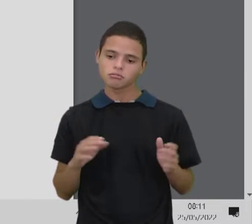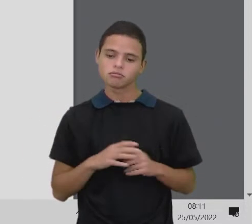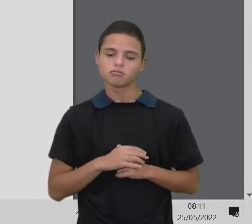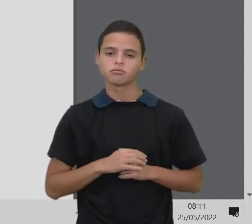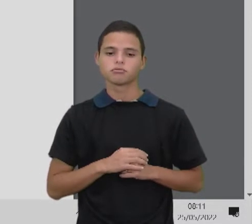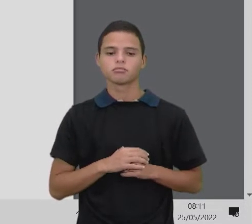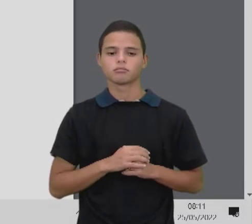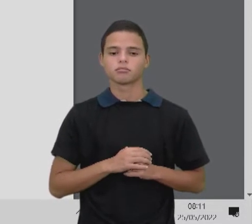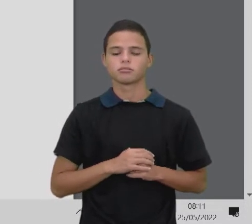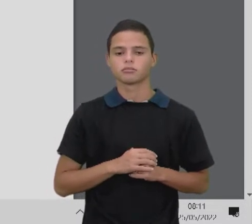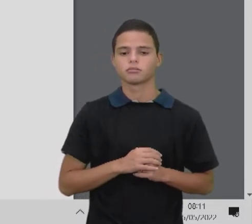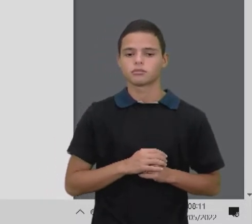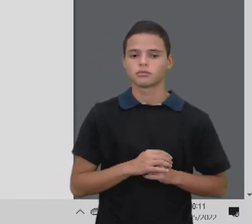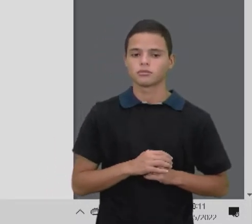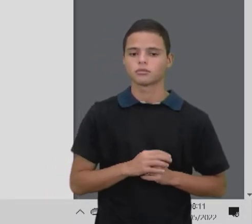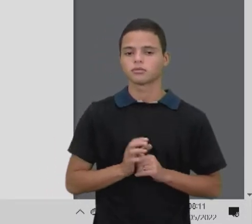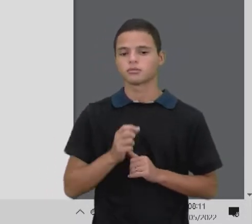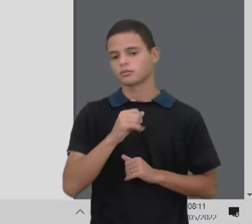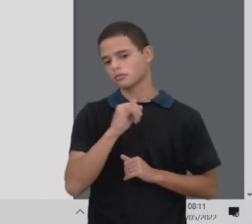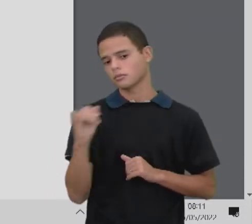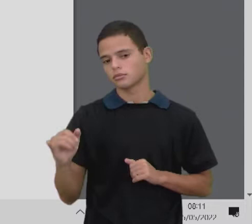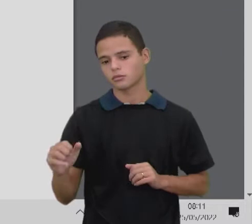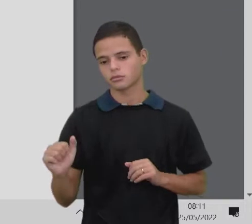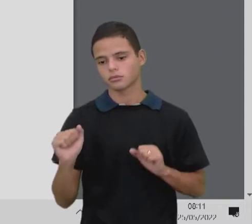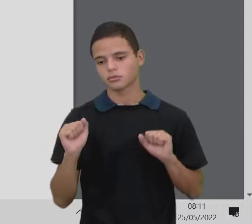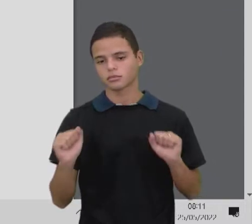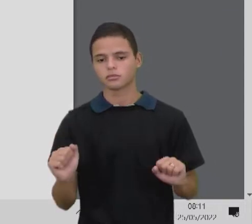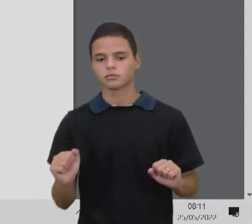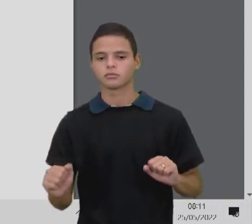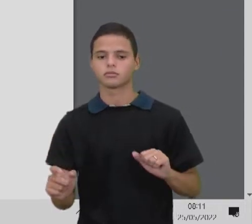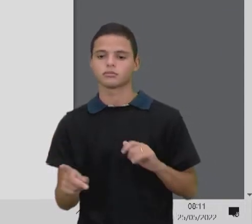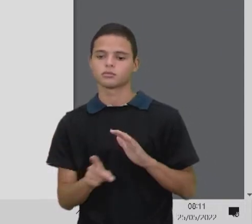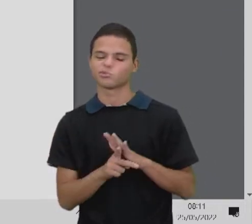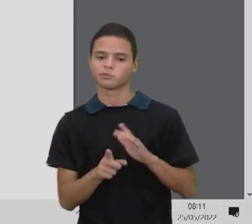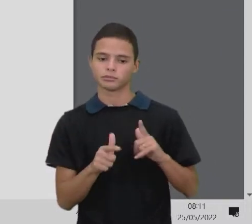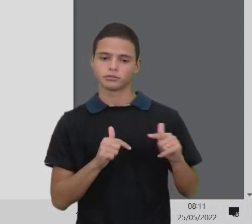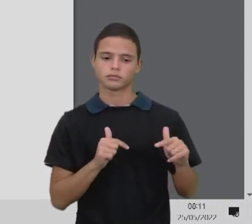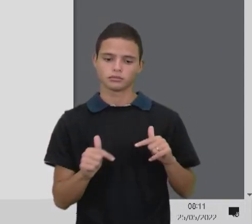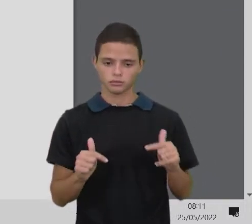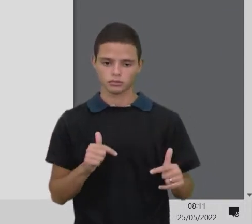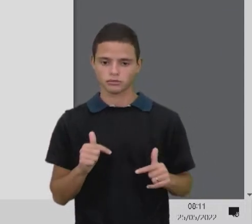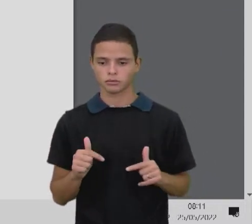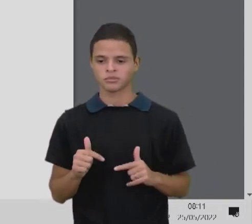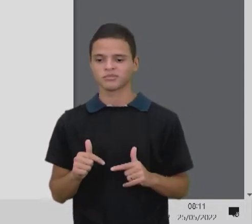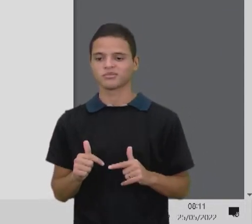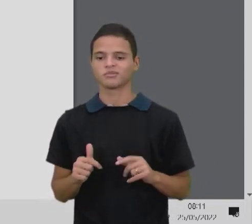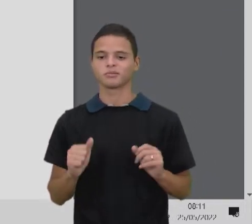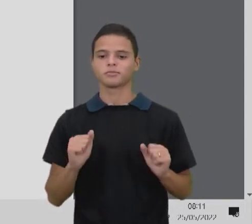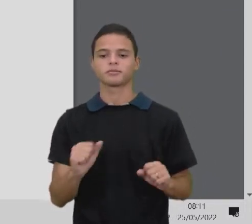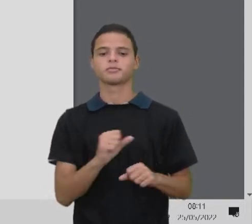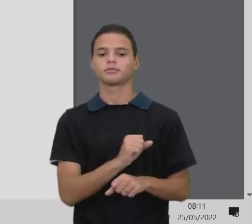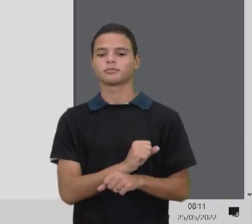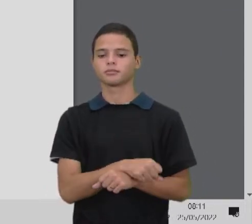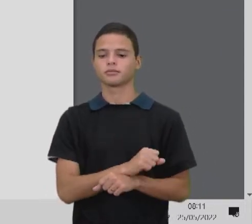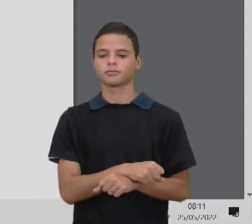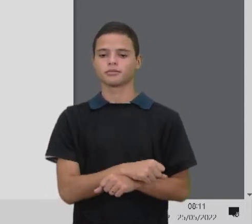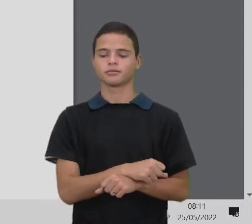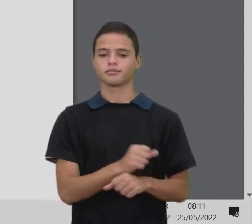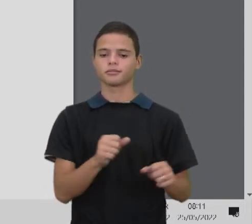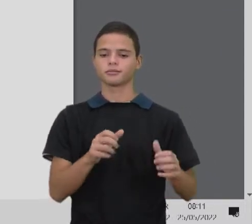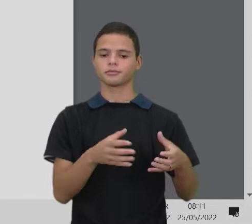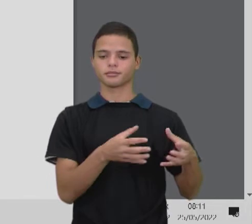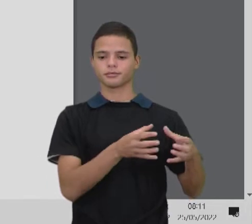que seja atividade comercial, de serviço industrial, institucional, poderão ser subdivididas